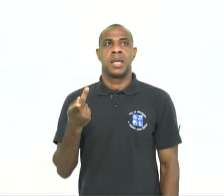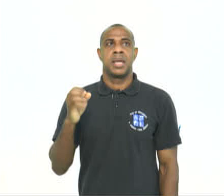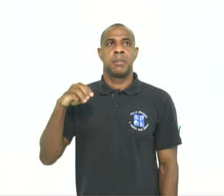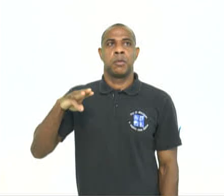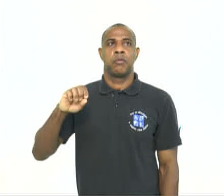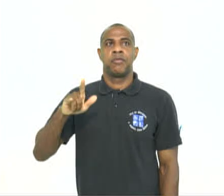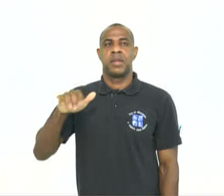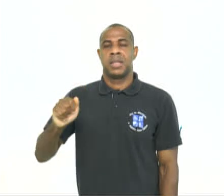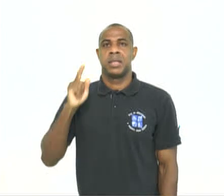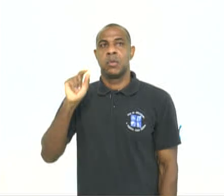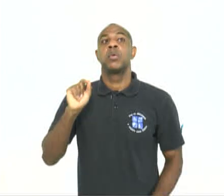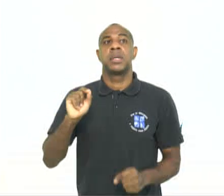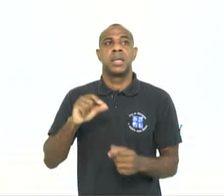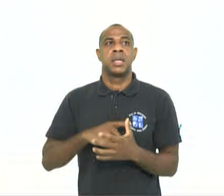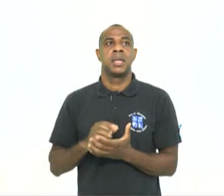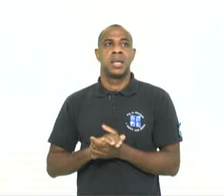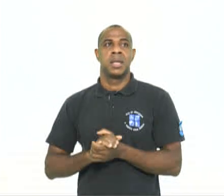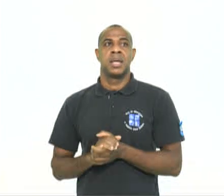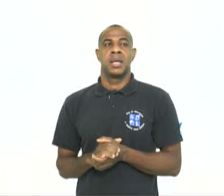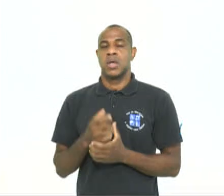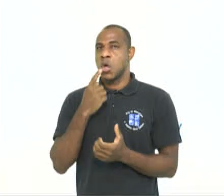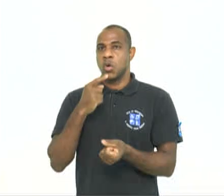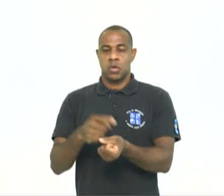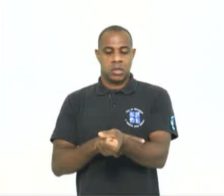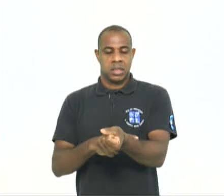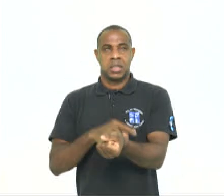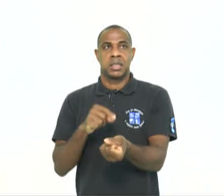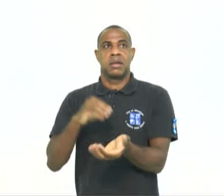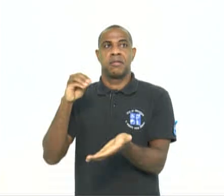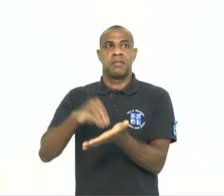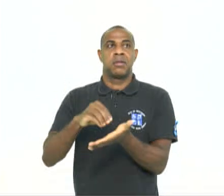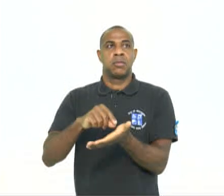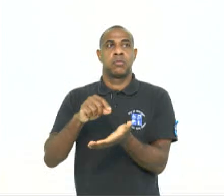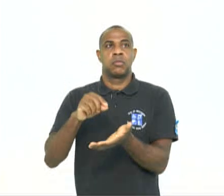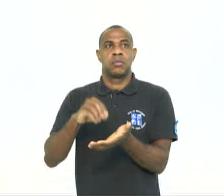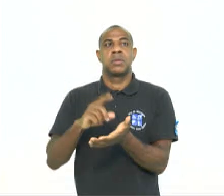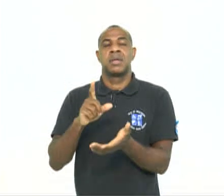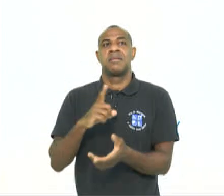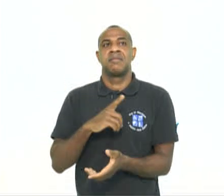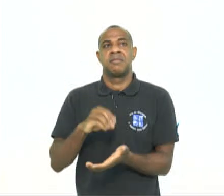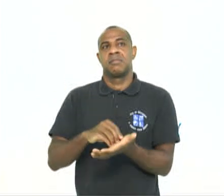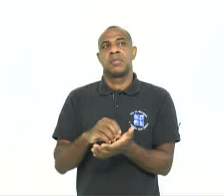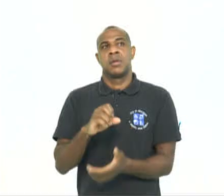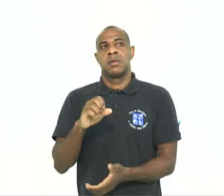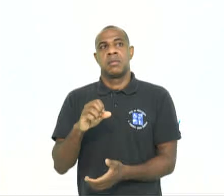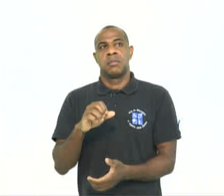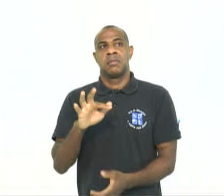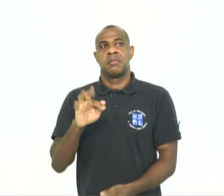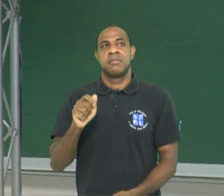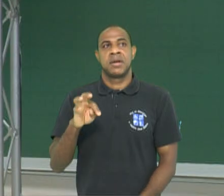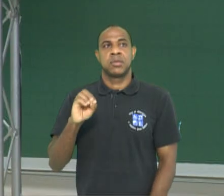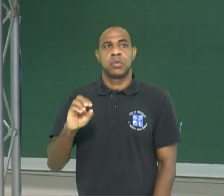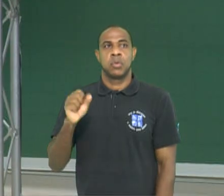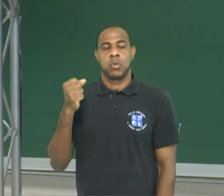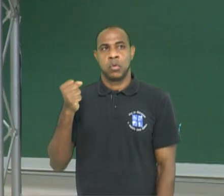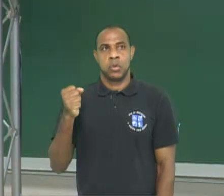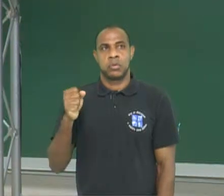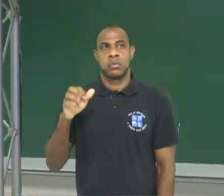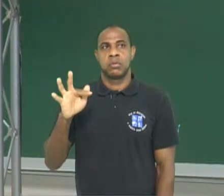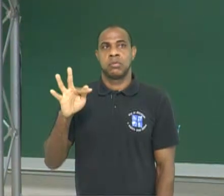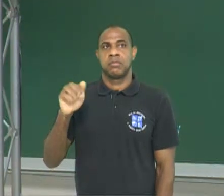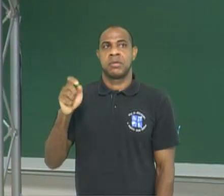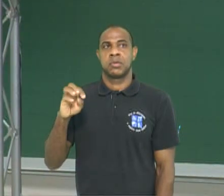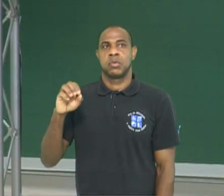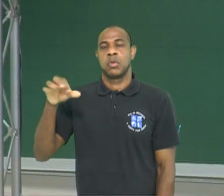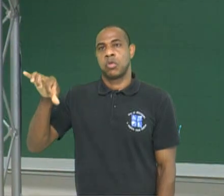é um distúrbio já na coagulação sanguínea, né? Que é falta do fator 8, pode ser fator 8 e fator 9. Lembrando lá numa outra aula que nós vimos que são vários fatores